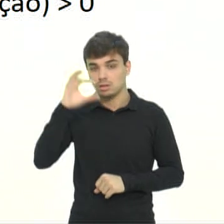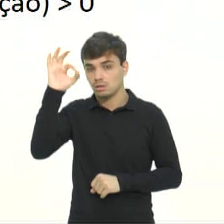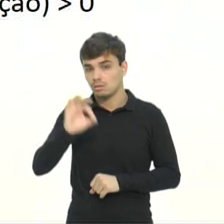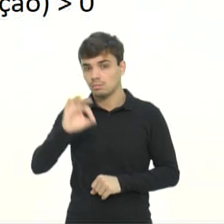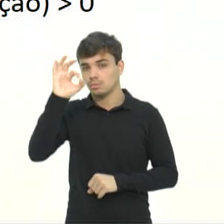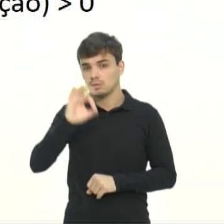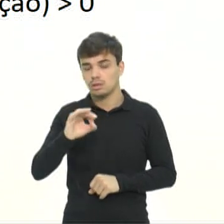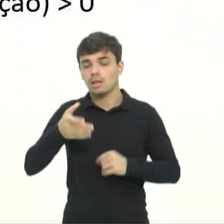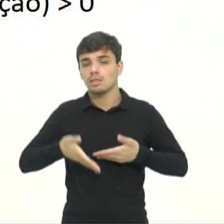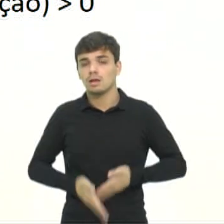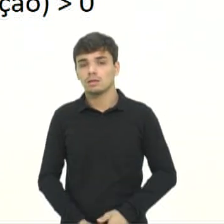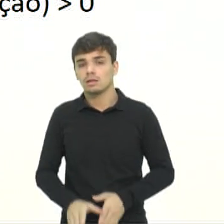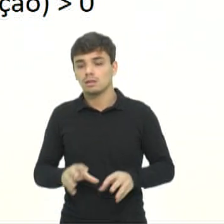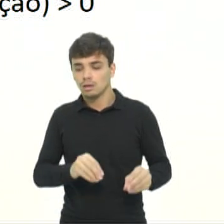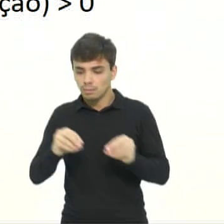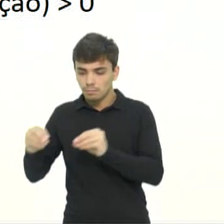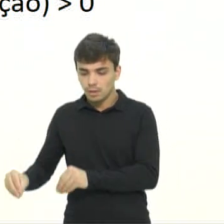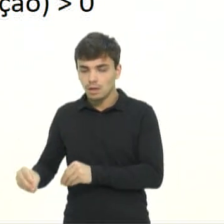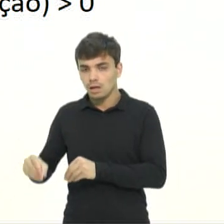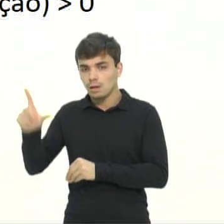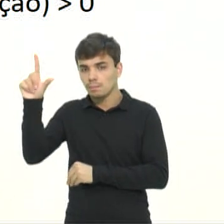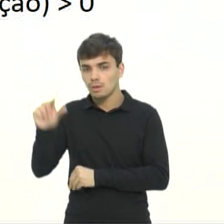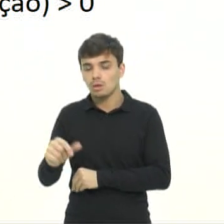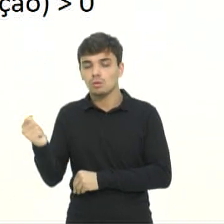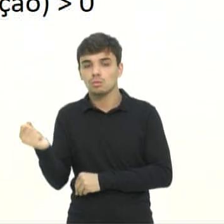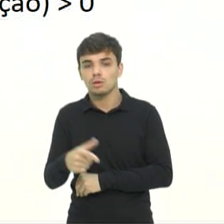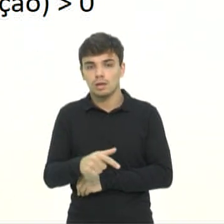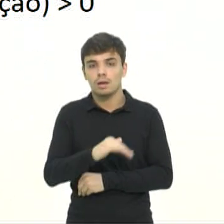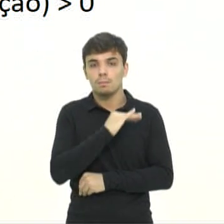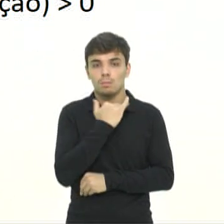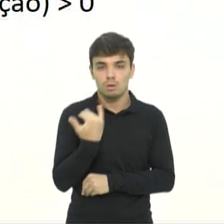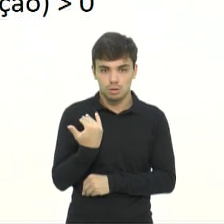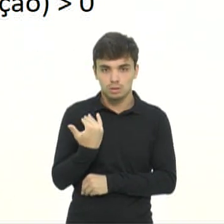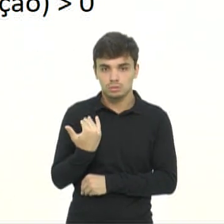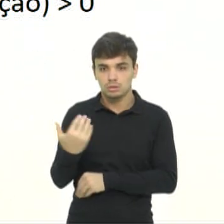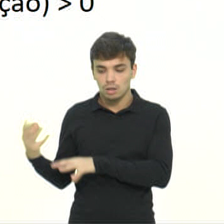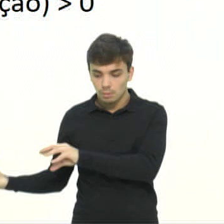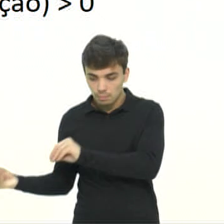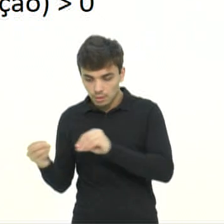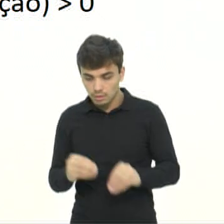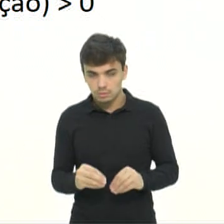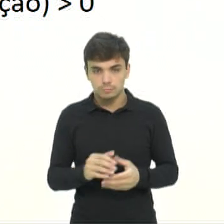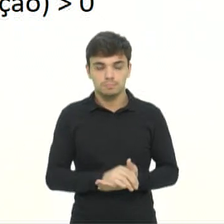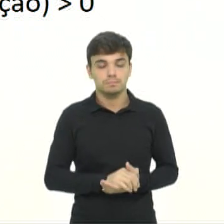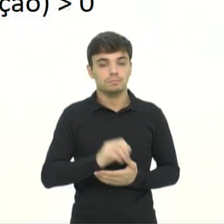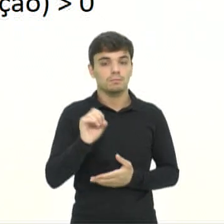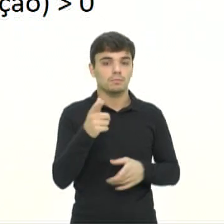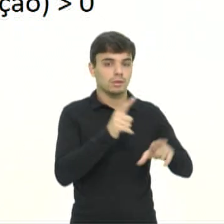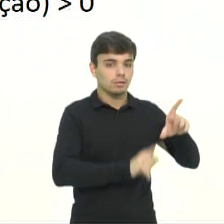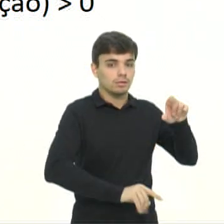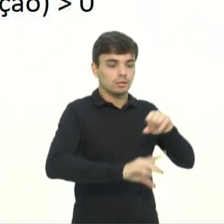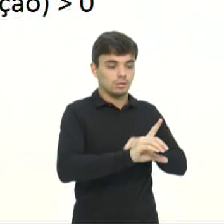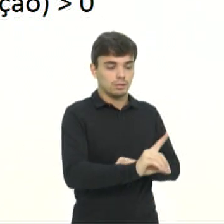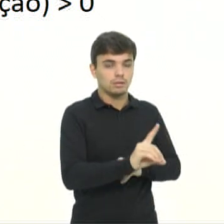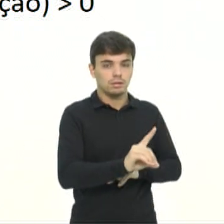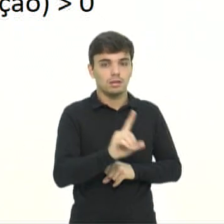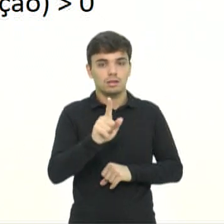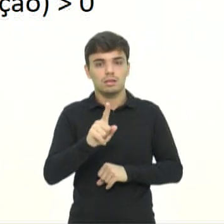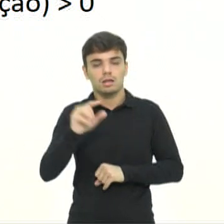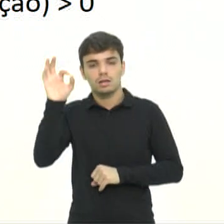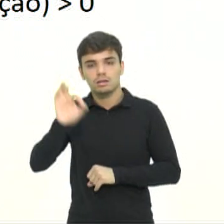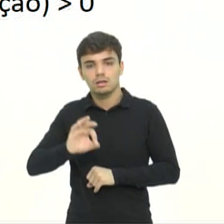mais imigração é menor do que a taxa de mortalidade mais imigração. Ou letra D, a taxa de natalidade somada